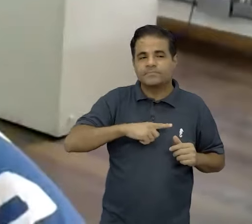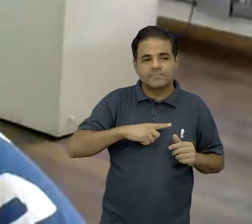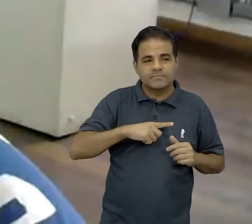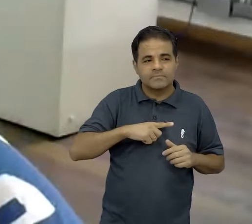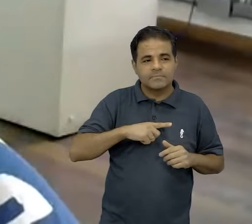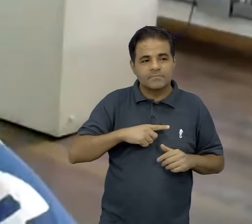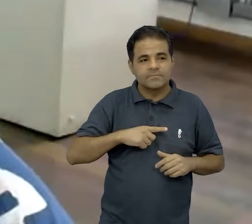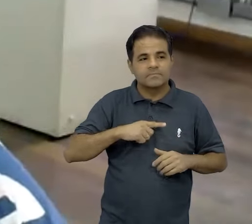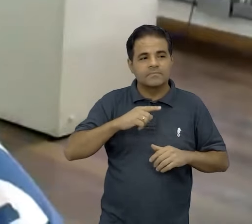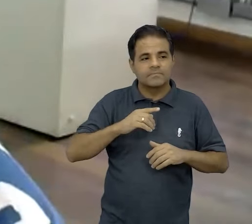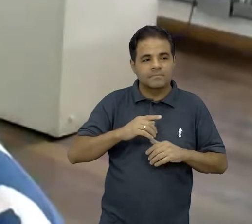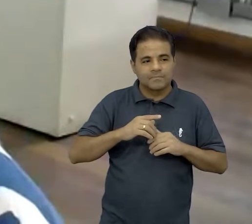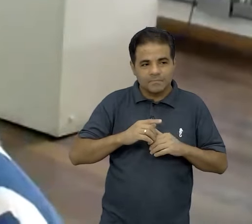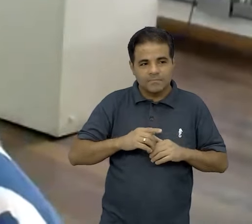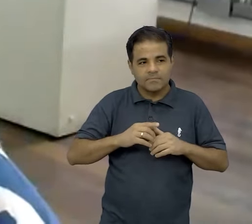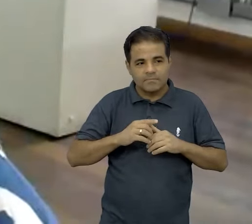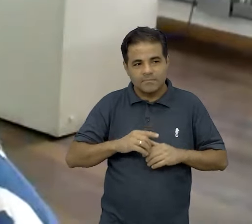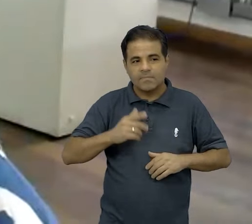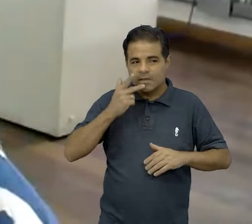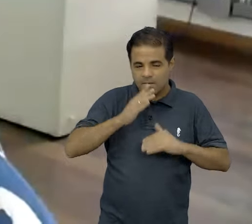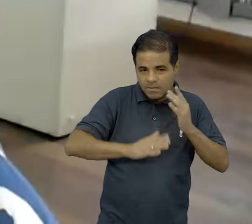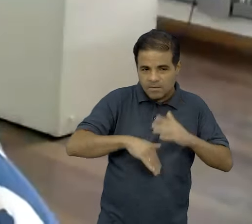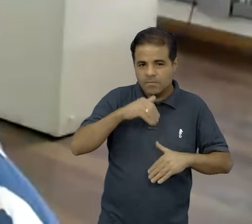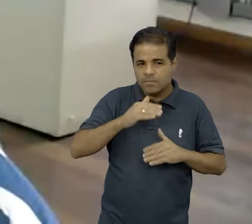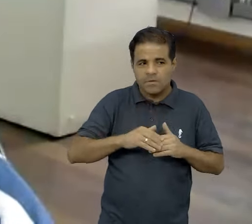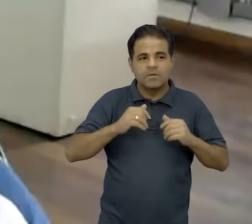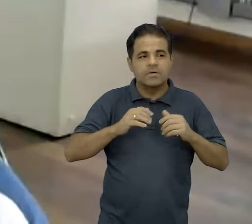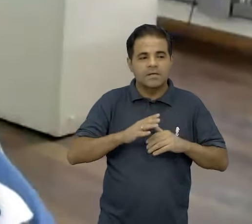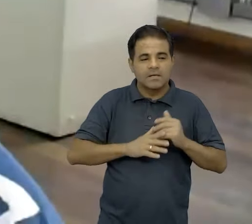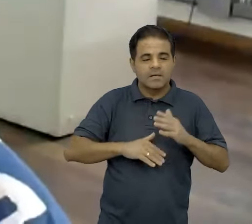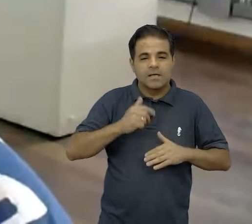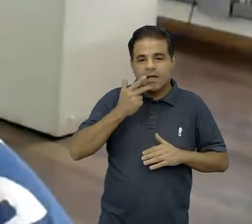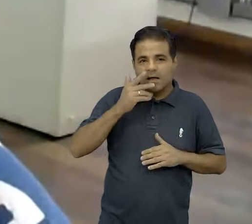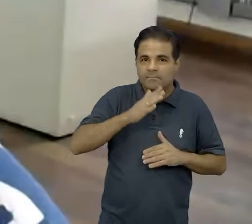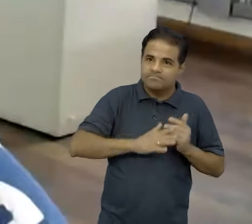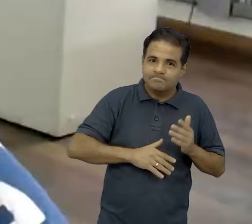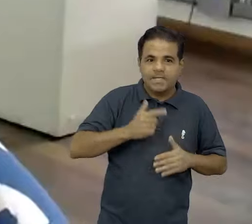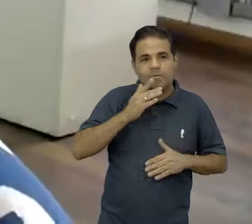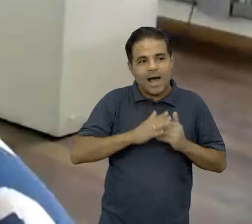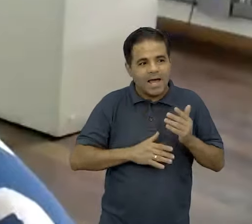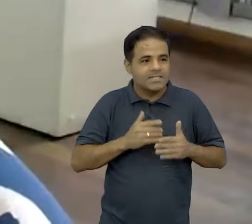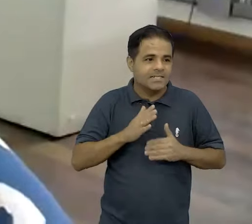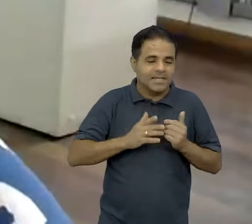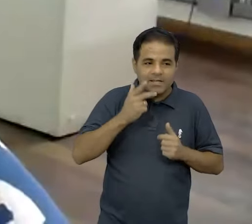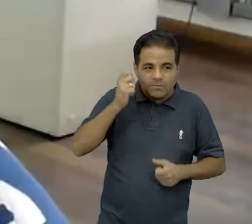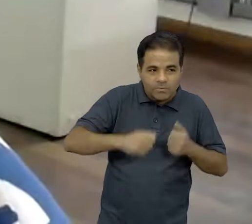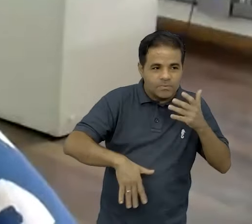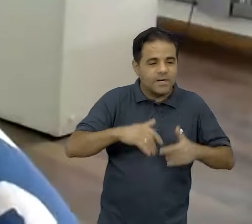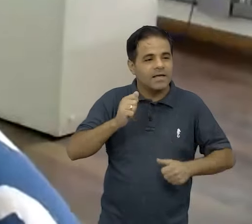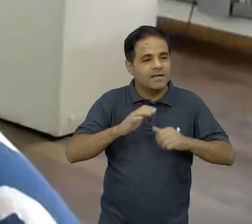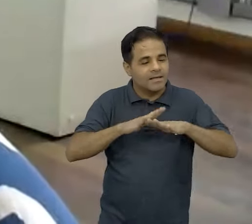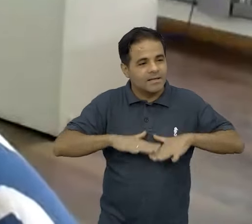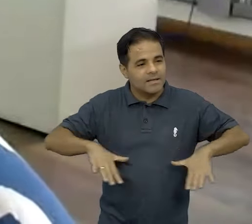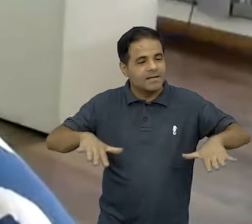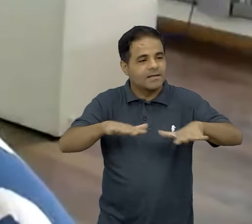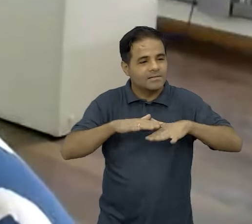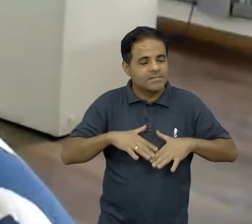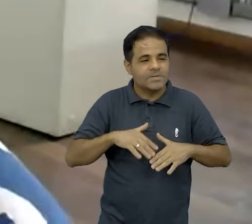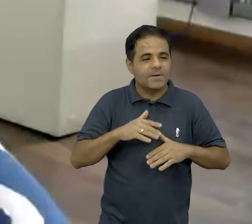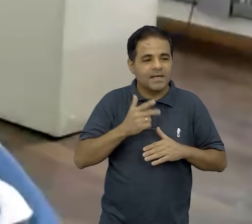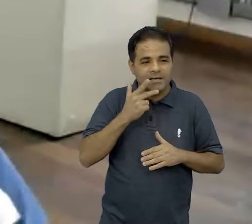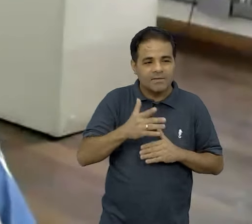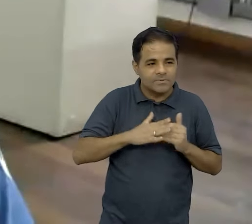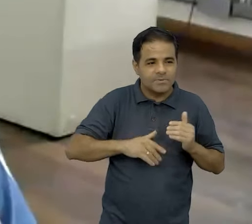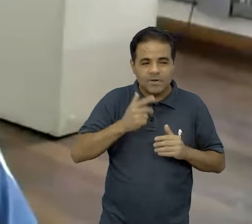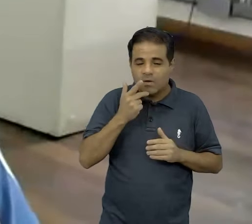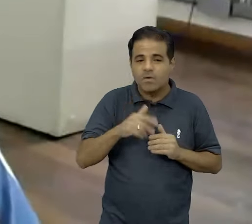como, por exemplo, ter 10 algarismos, né, registrar qualquer coleção, compreender o valor